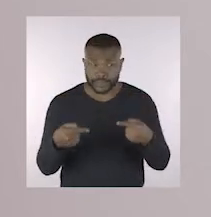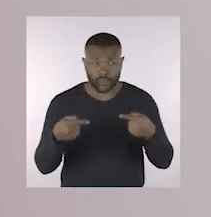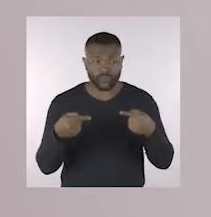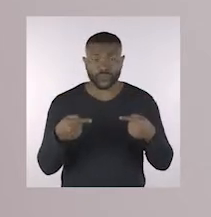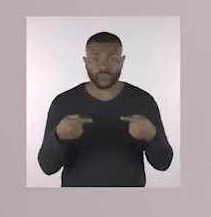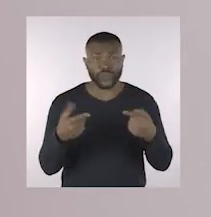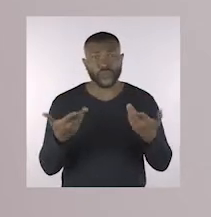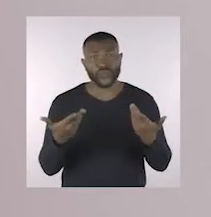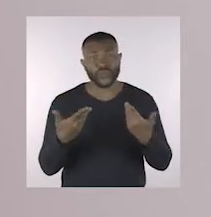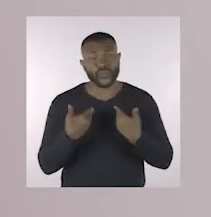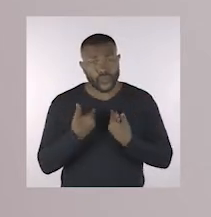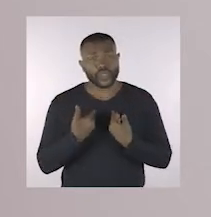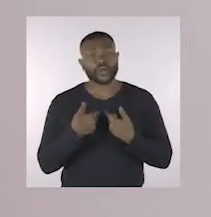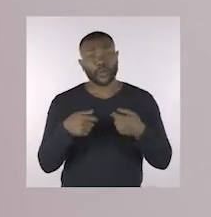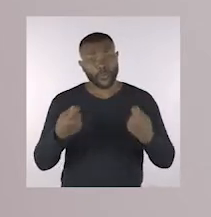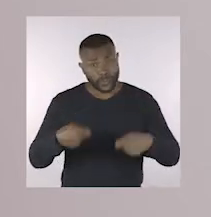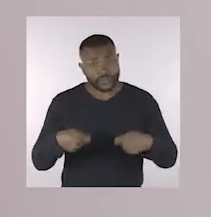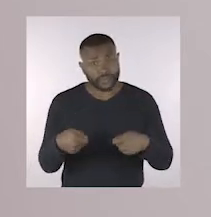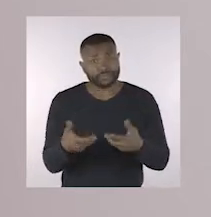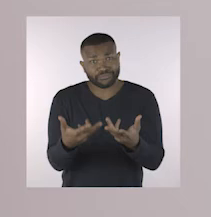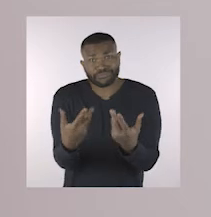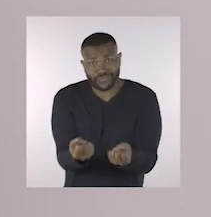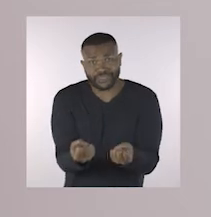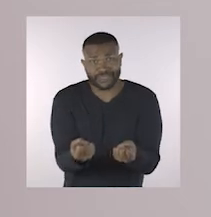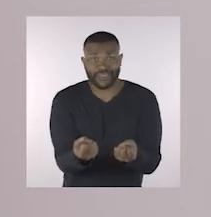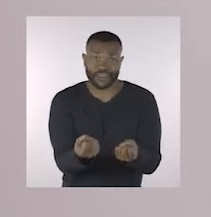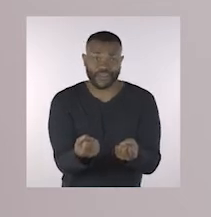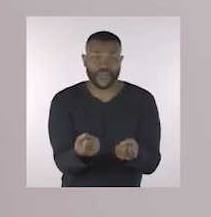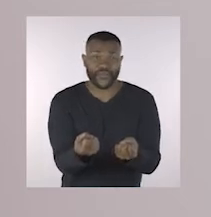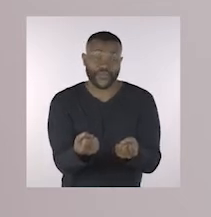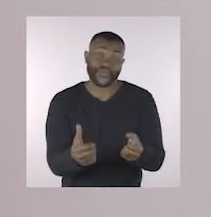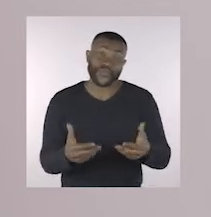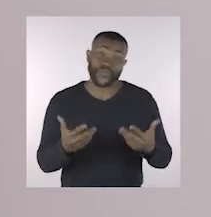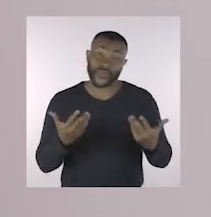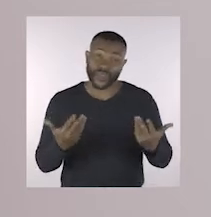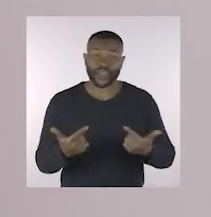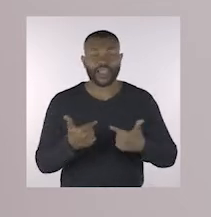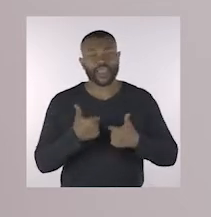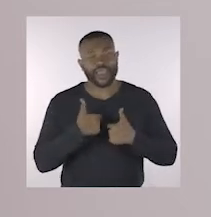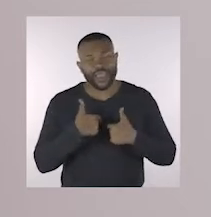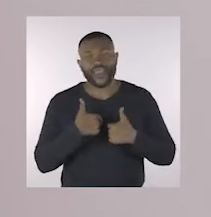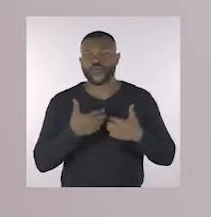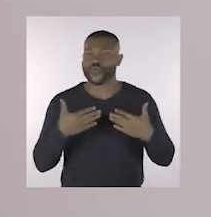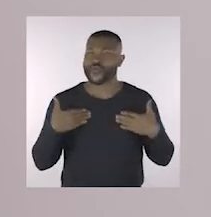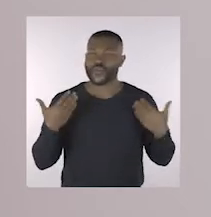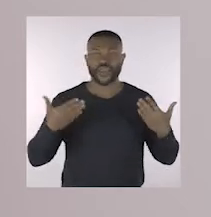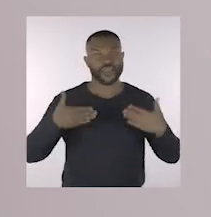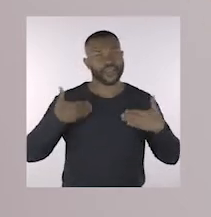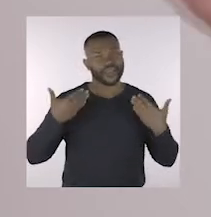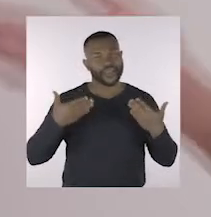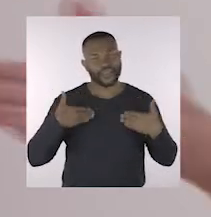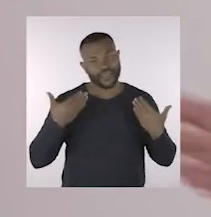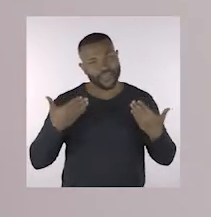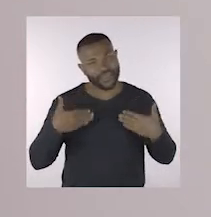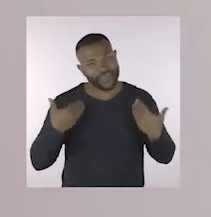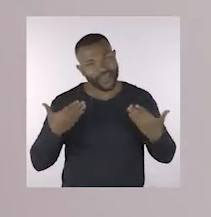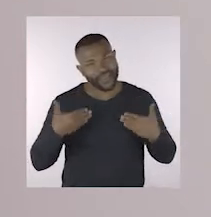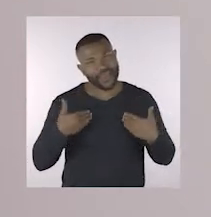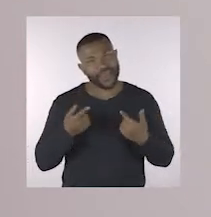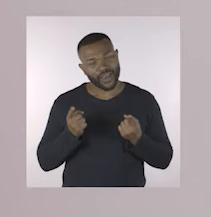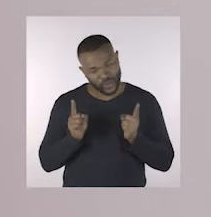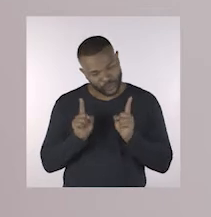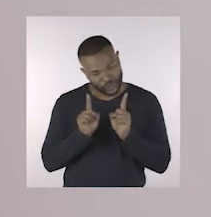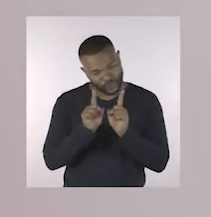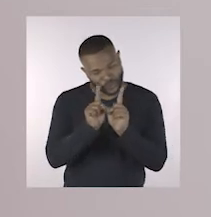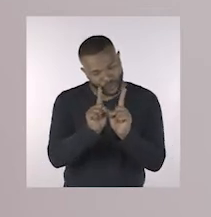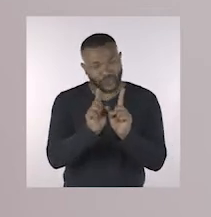Desafio que eu não podia deixar de aceitar lá então é tô muito com muita alegria aqui fazendo parte